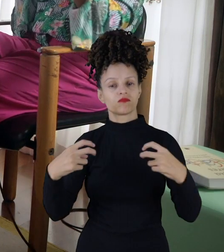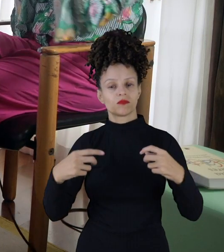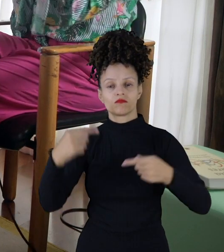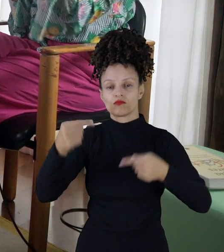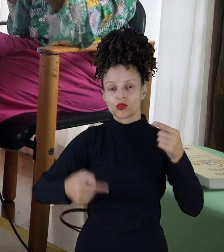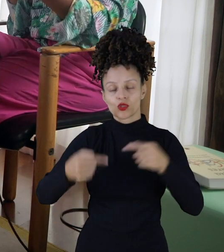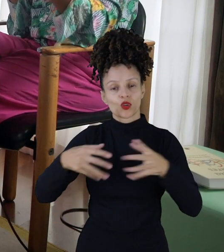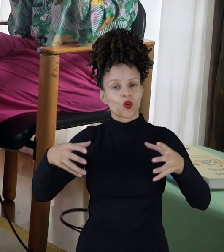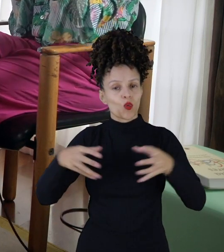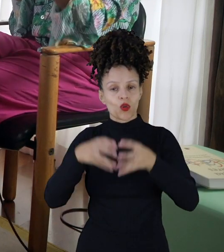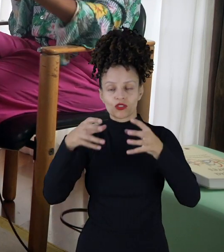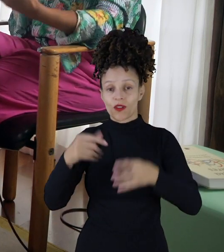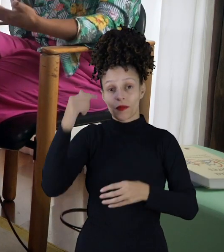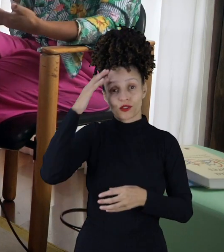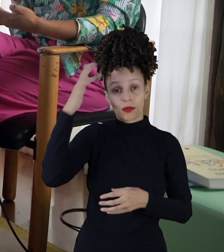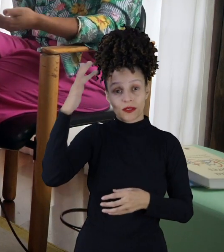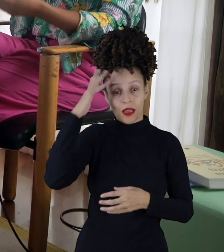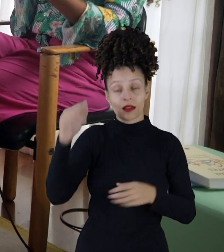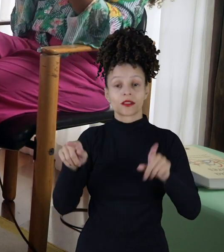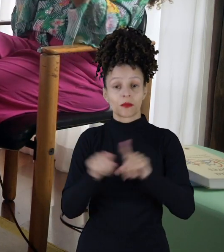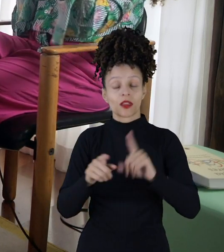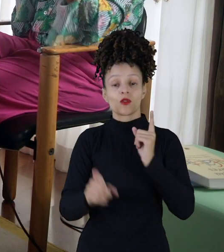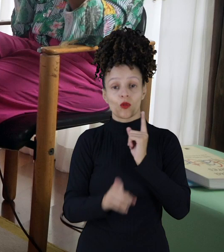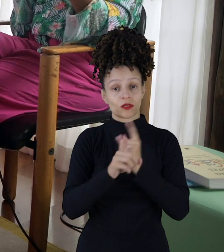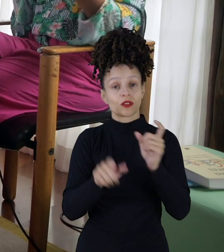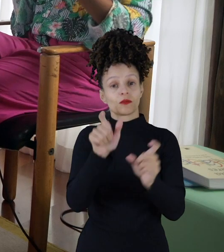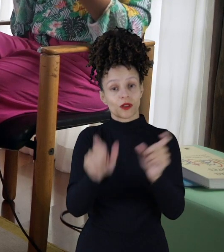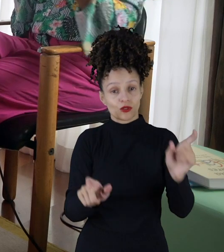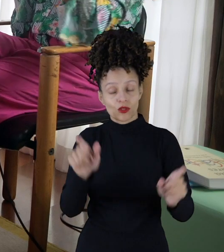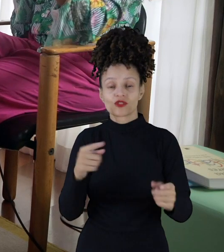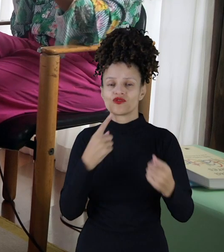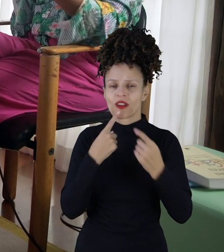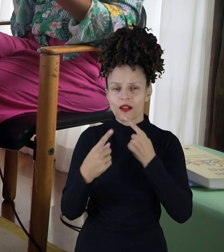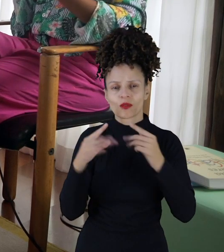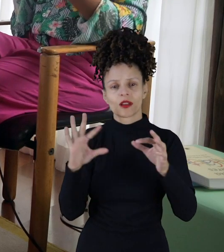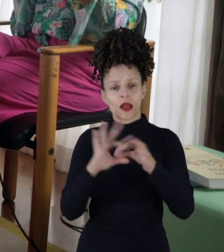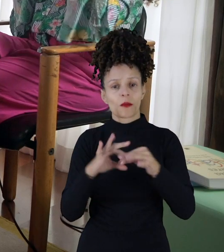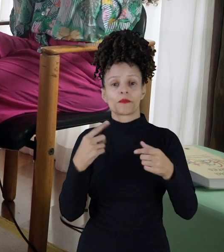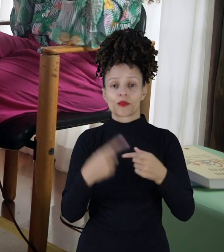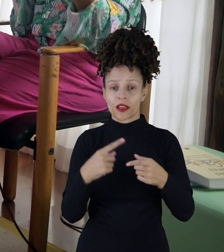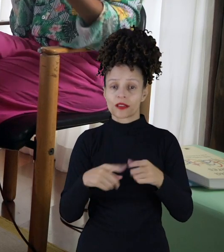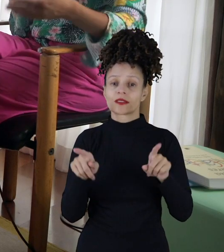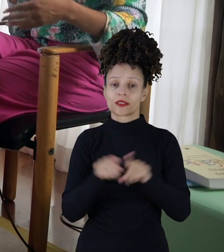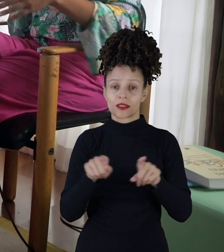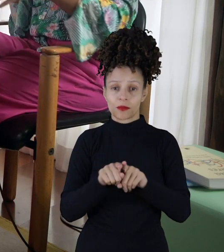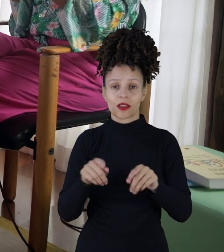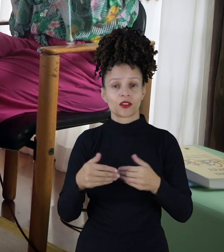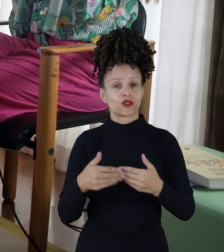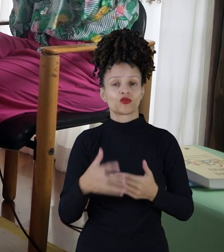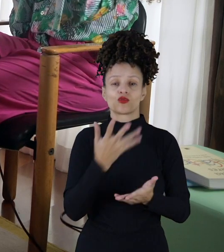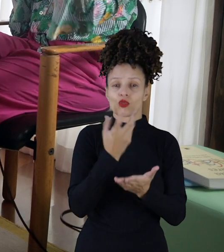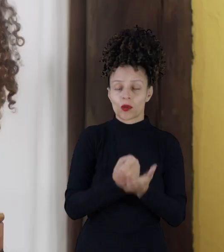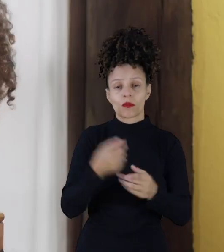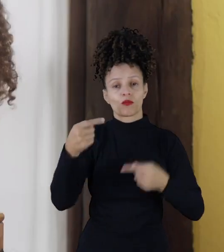que possamos pensar isso coletivamente, né? Encontrando pessoas para fazer esses diálogos, porque isso tudo vai partir também